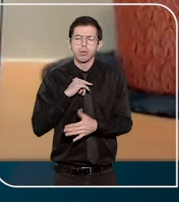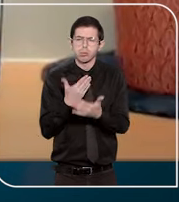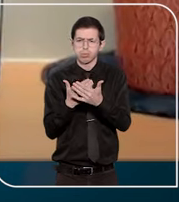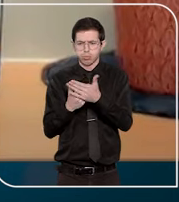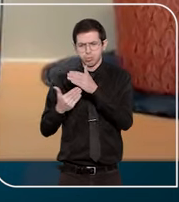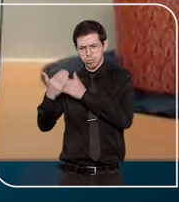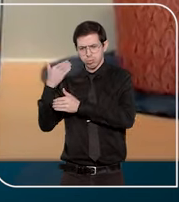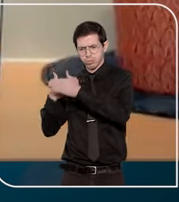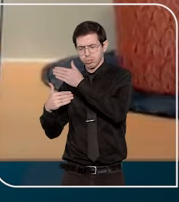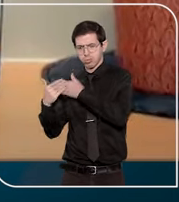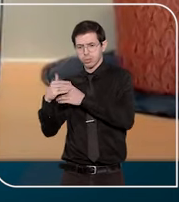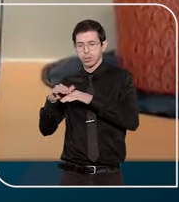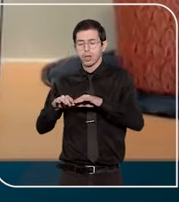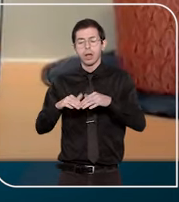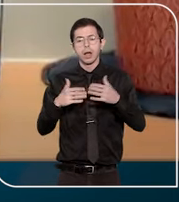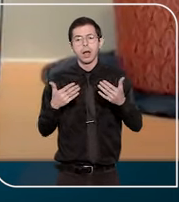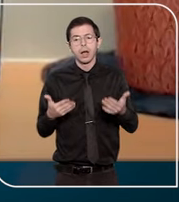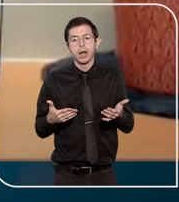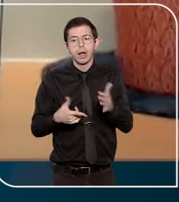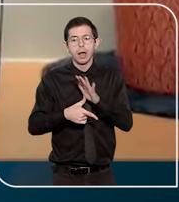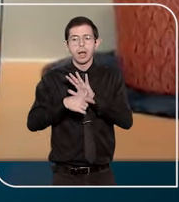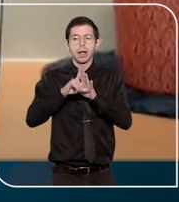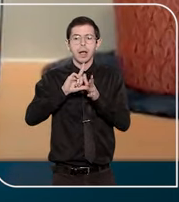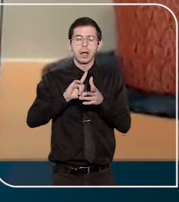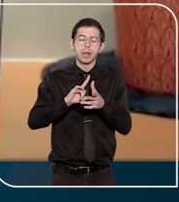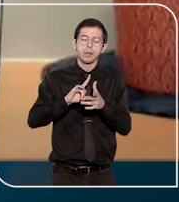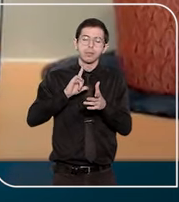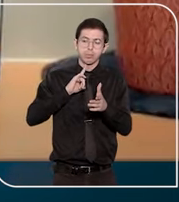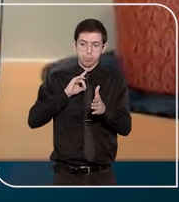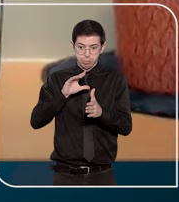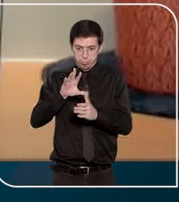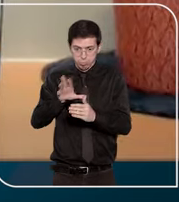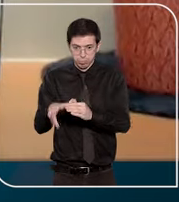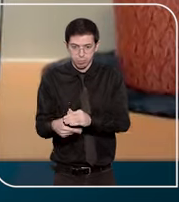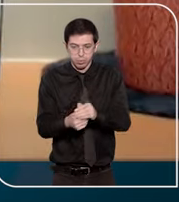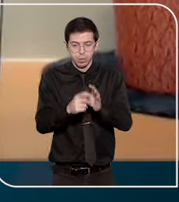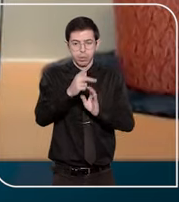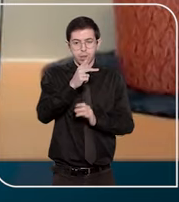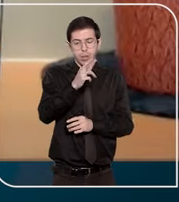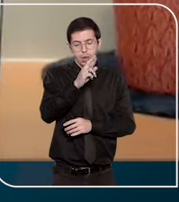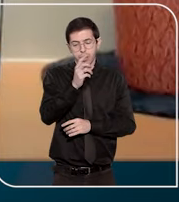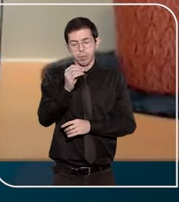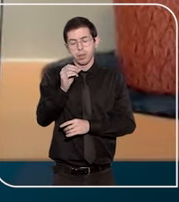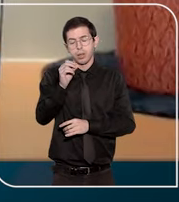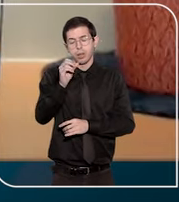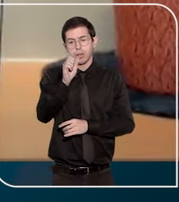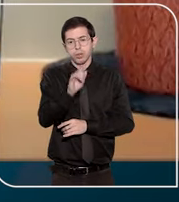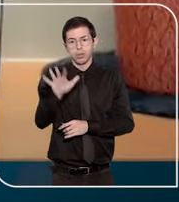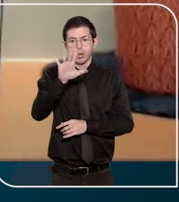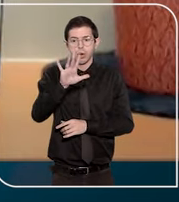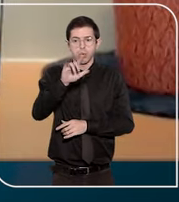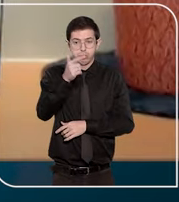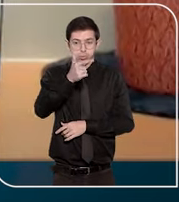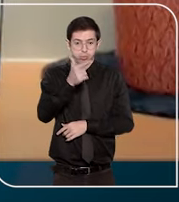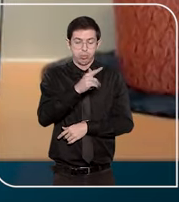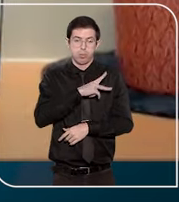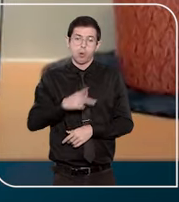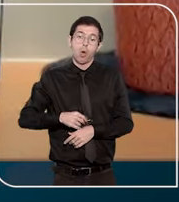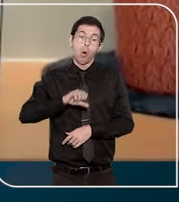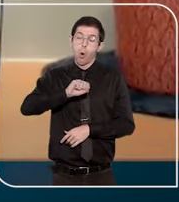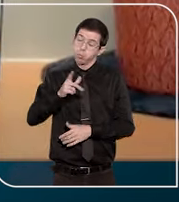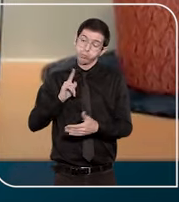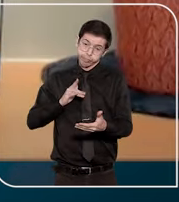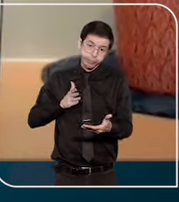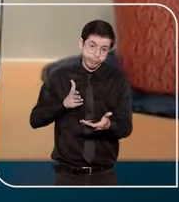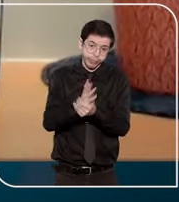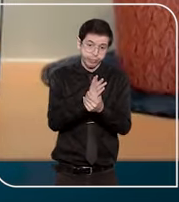pouco, antes da instituição da repercussão geral, o vice-presidente ou admitia o recurso, e o recurso